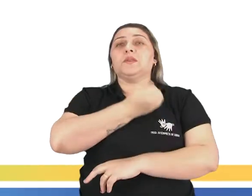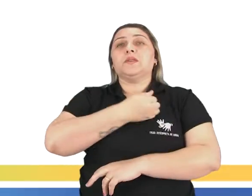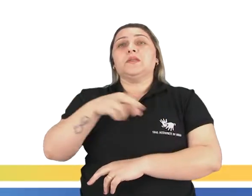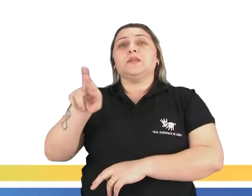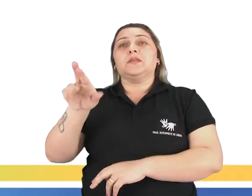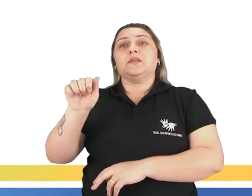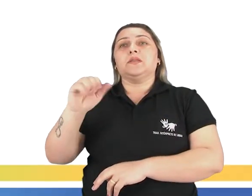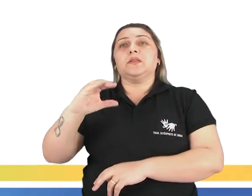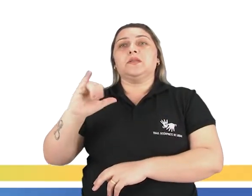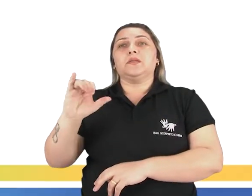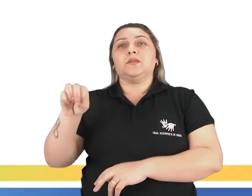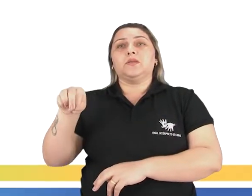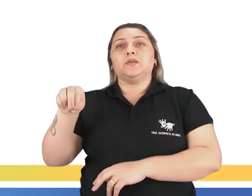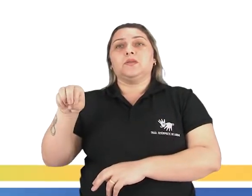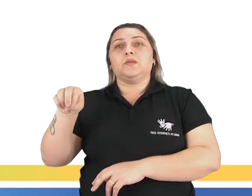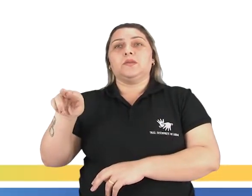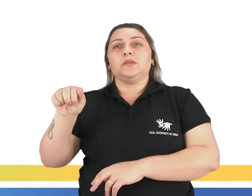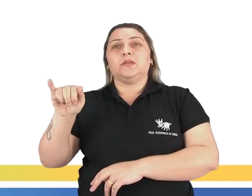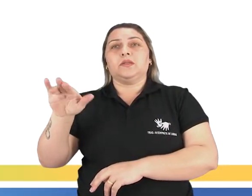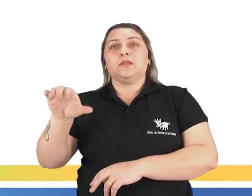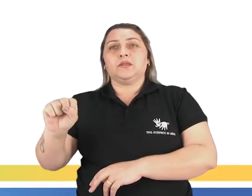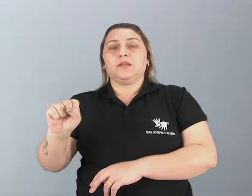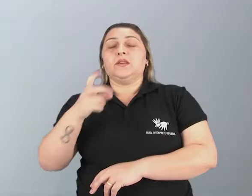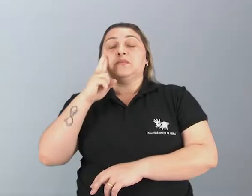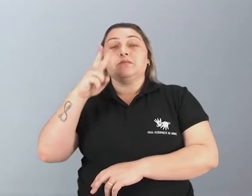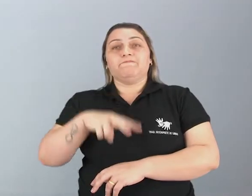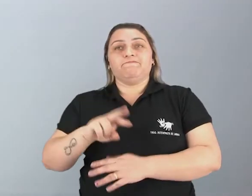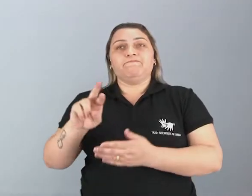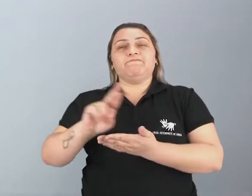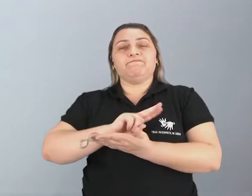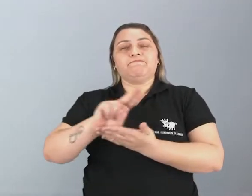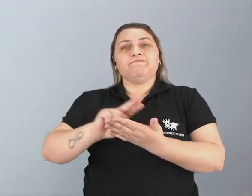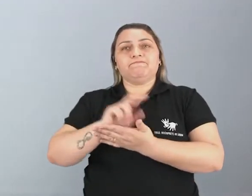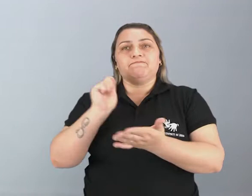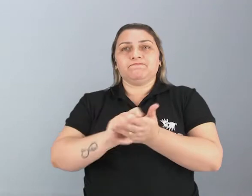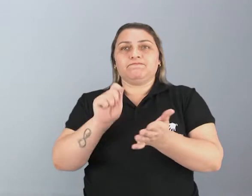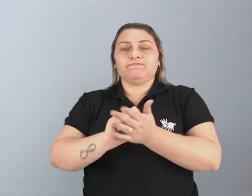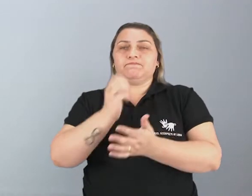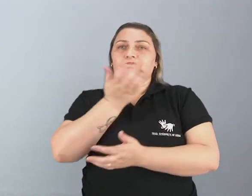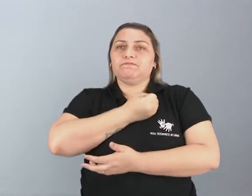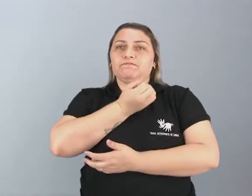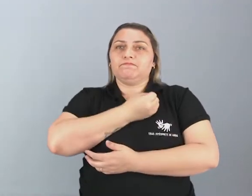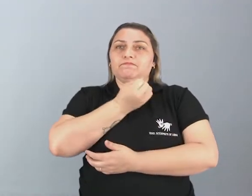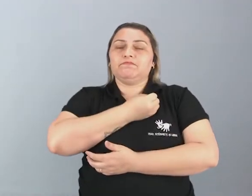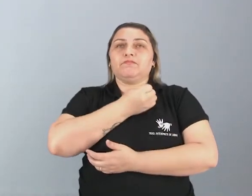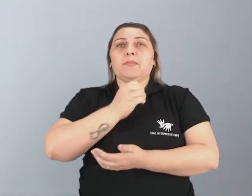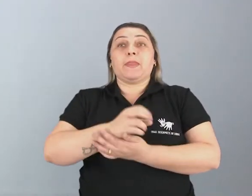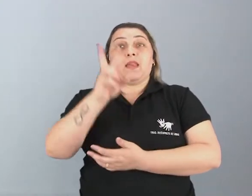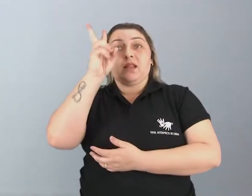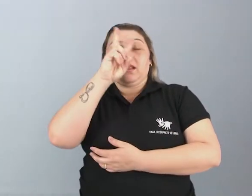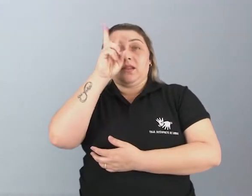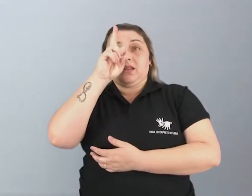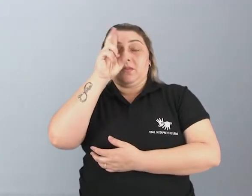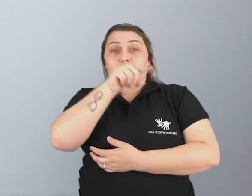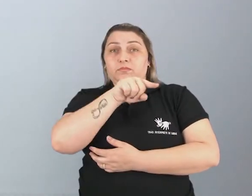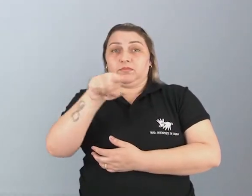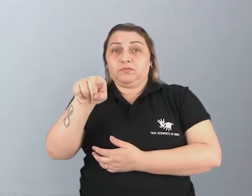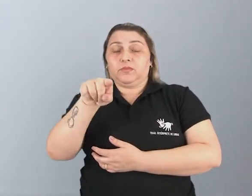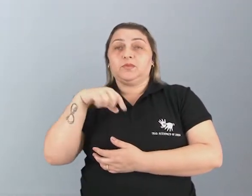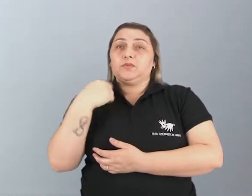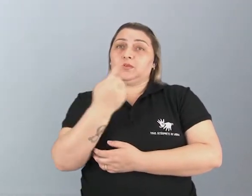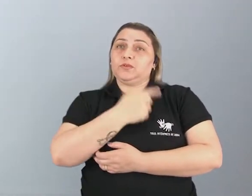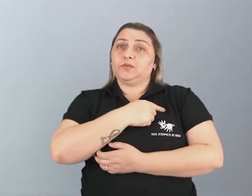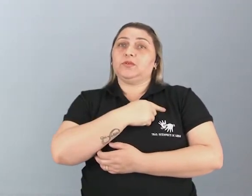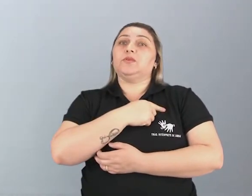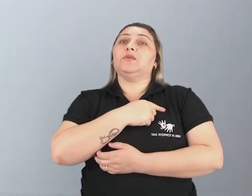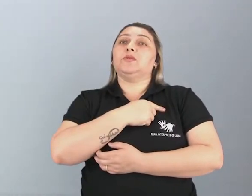números racionais. Nós vimos aí várias formas de escrever os números, né? Lembrando só para vocês que os